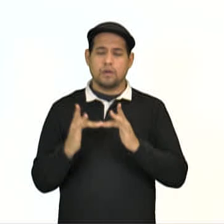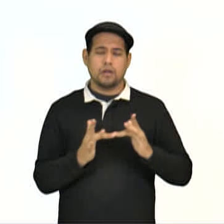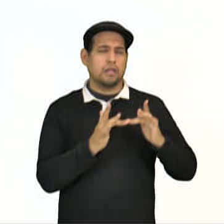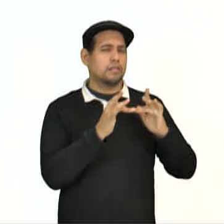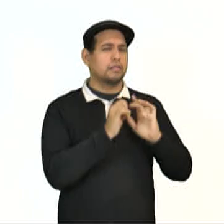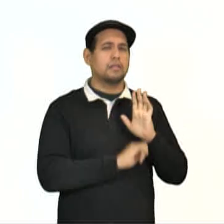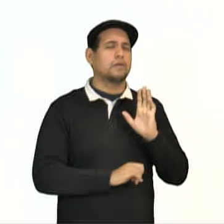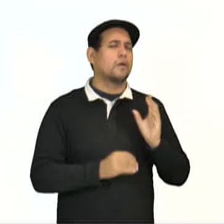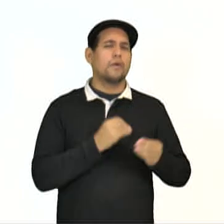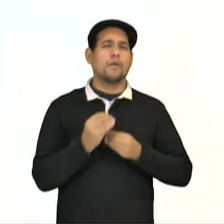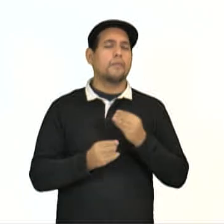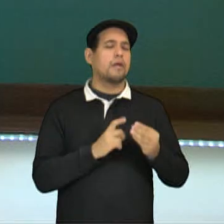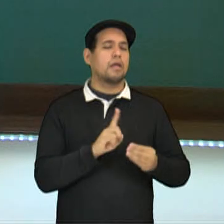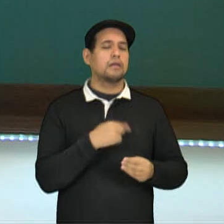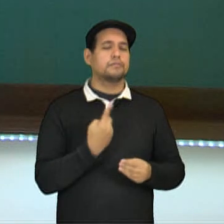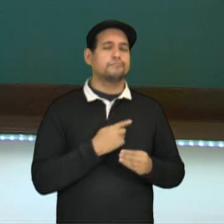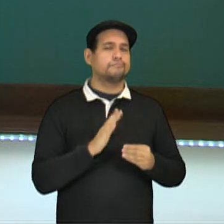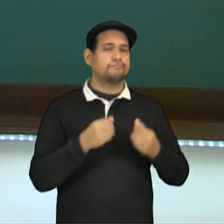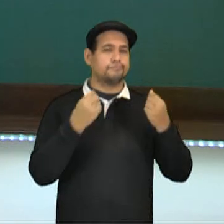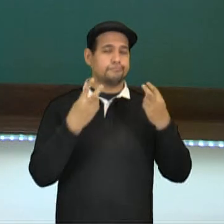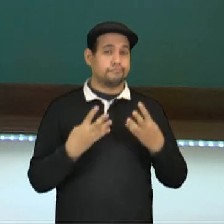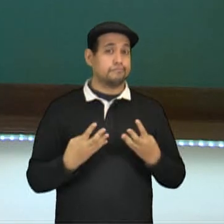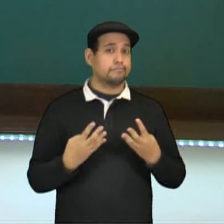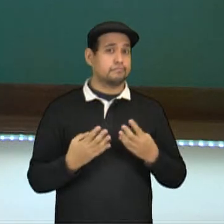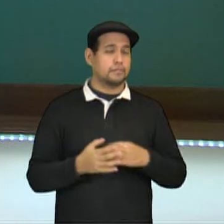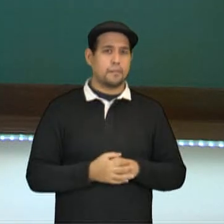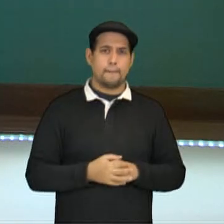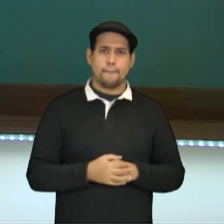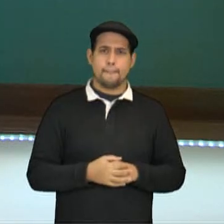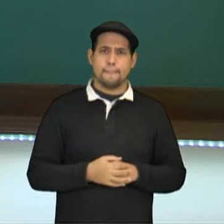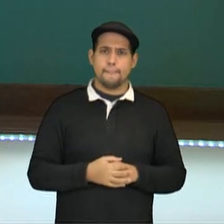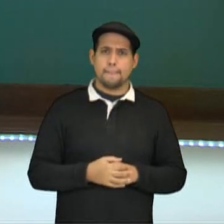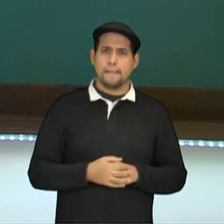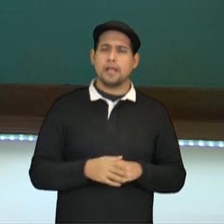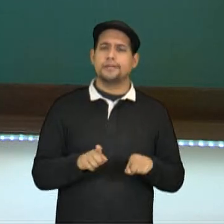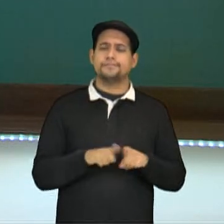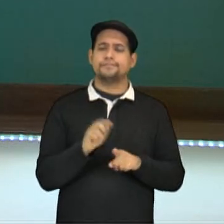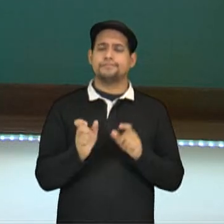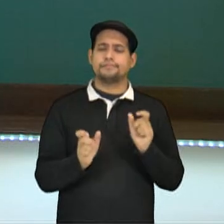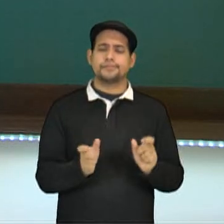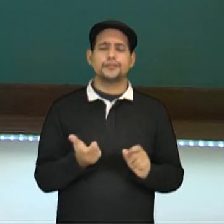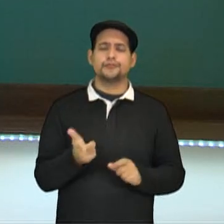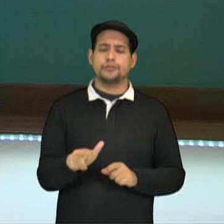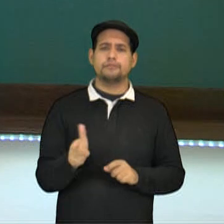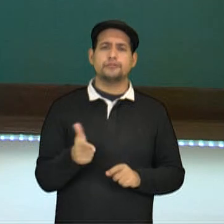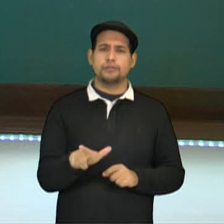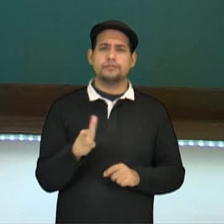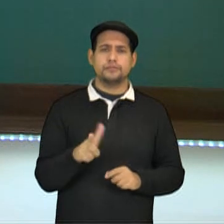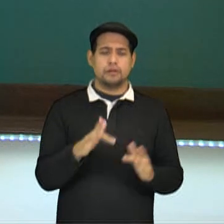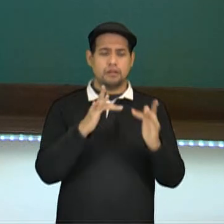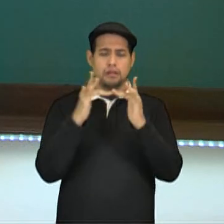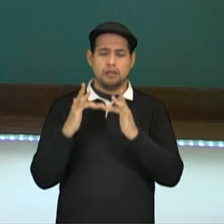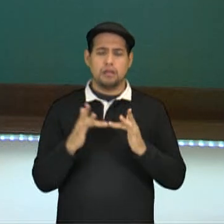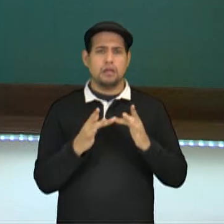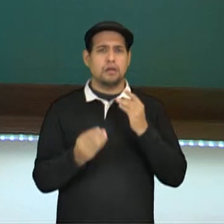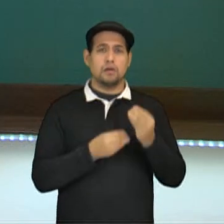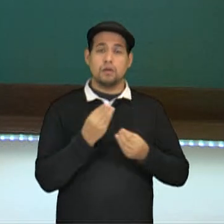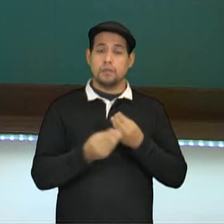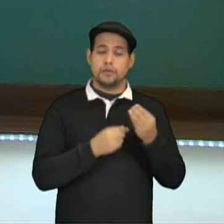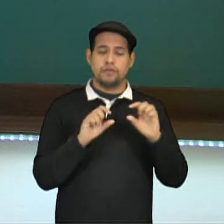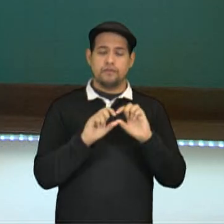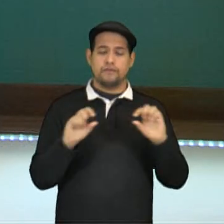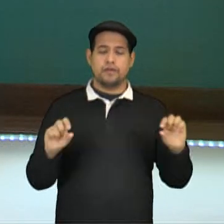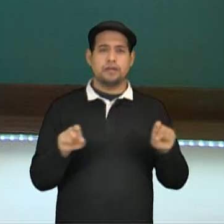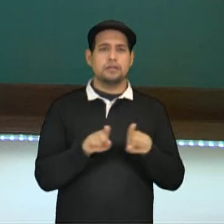texto? Qual é a figura que nós comentamos agora, que se caracteriza pela repetição desses conectivos? E no